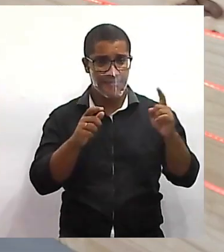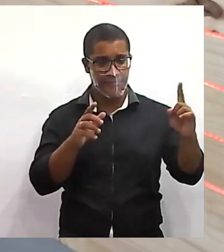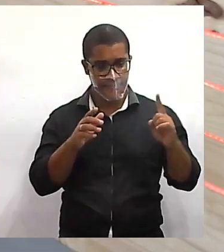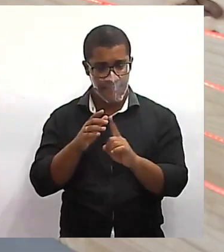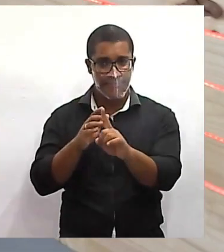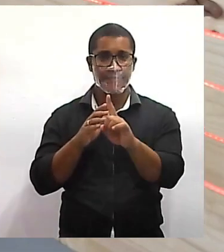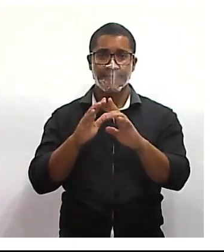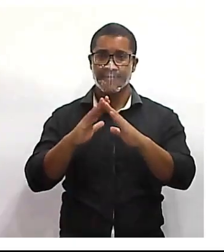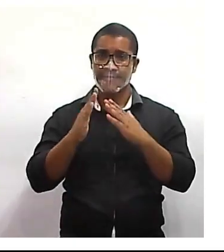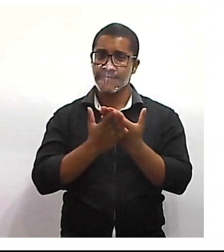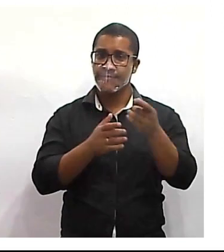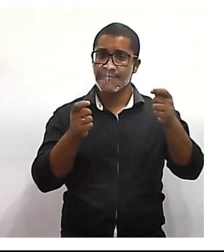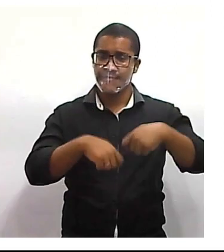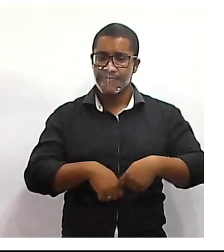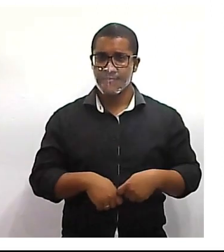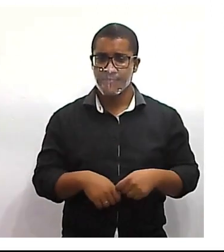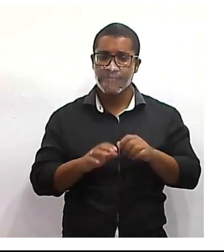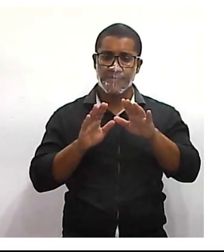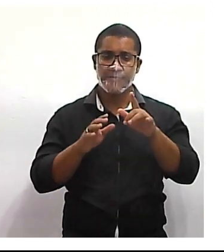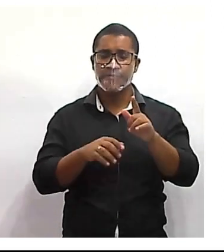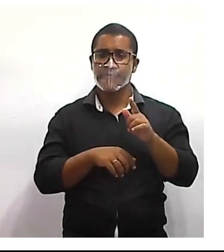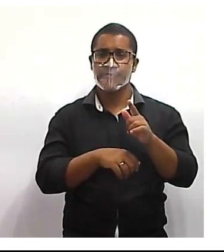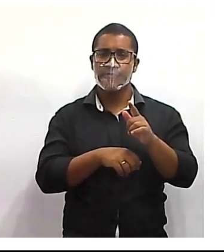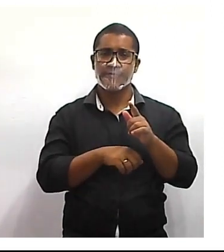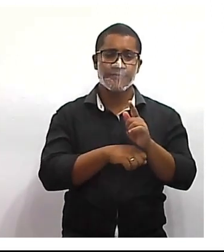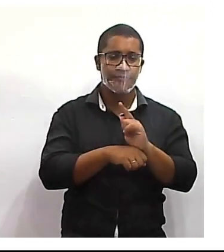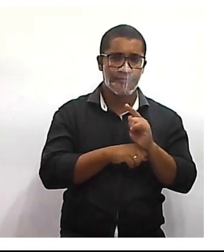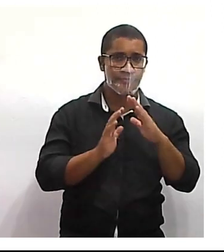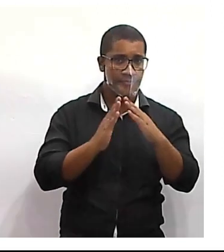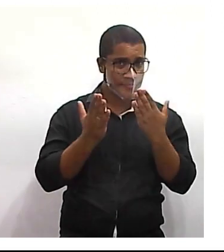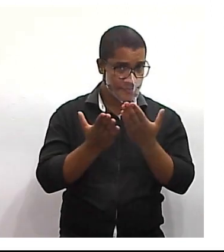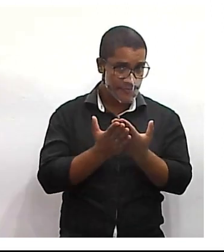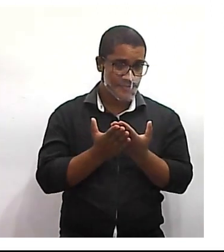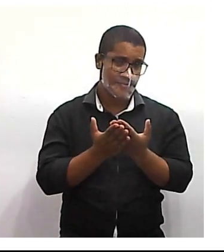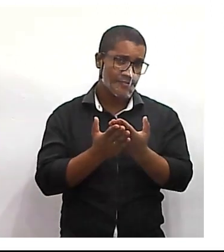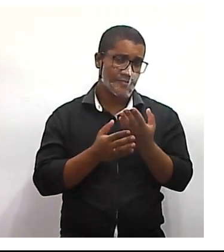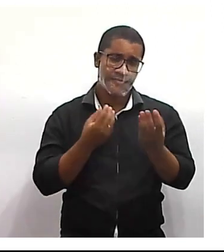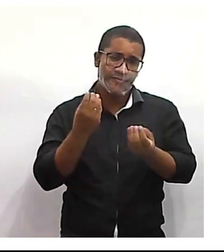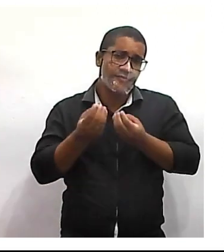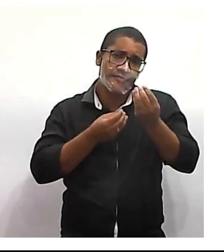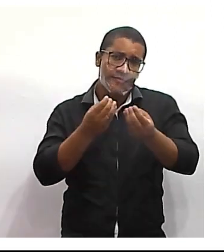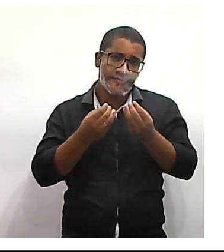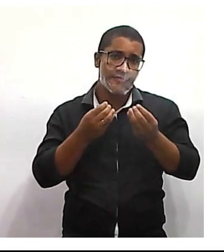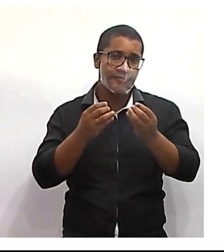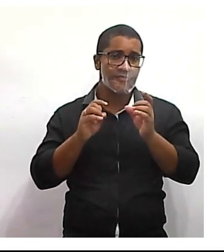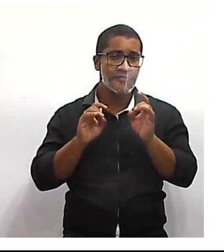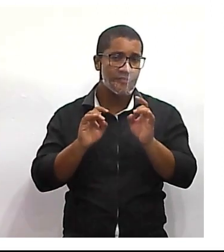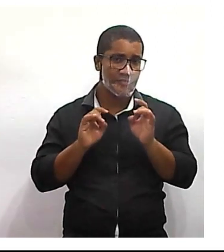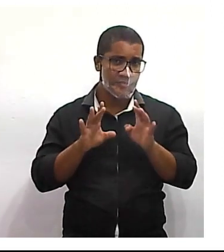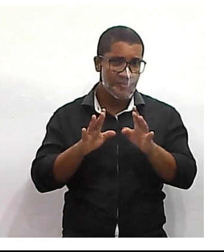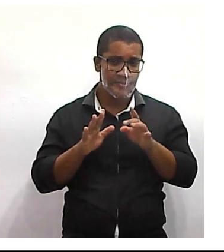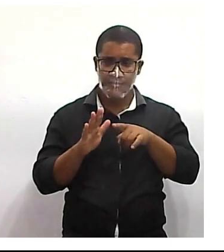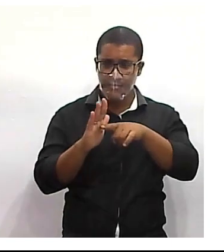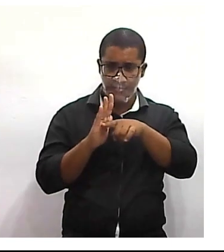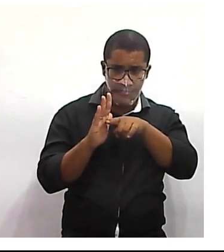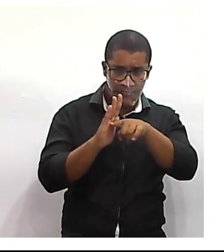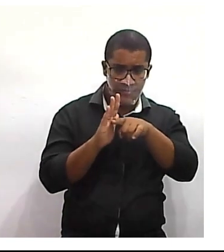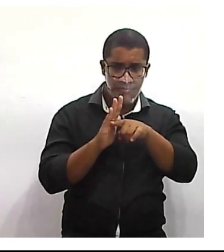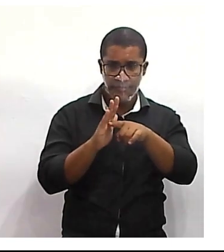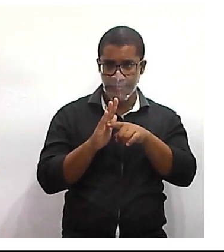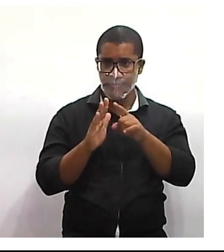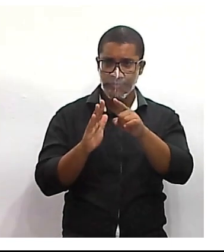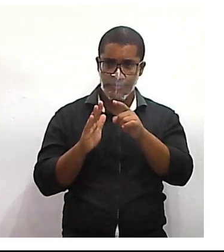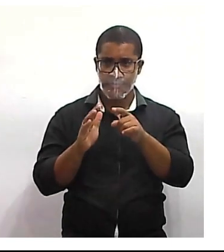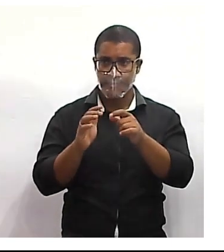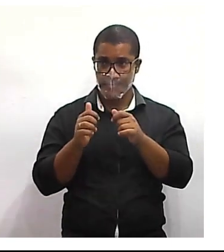aqui. A gestão escolar, então, ela vai não só analisar os pontos fortes